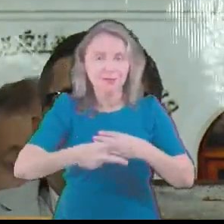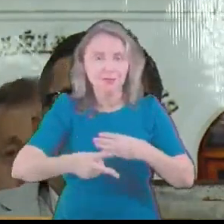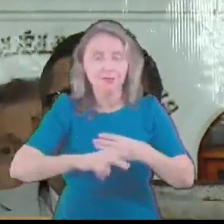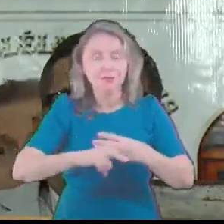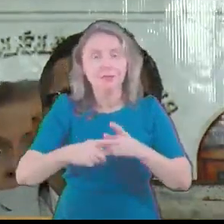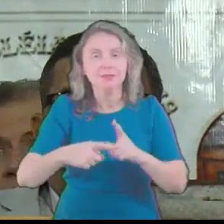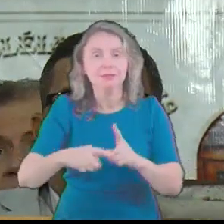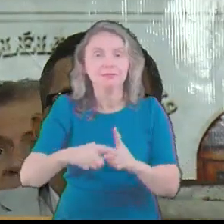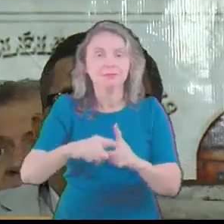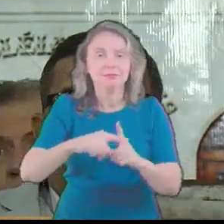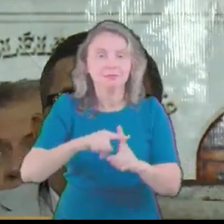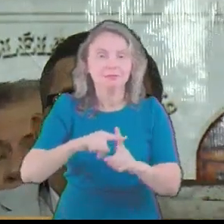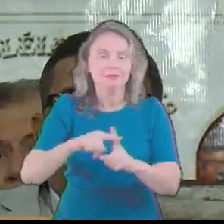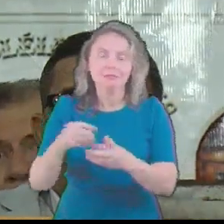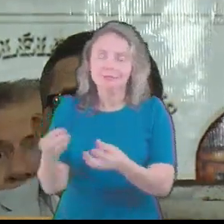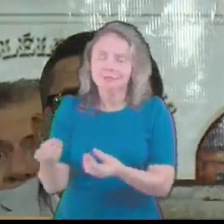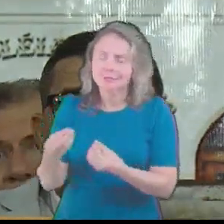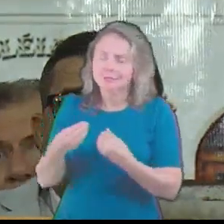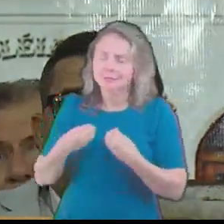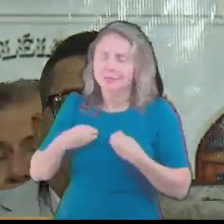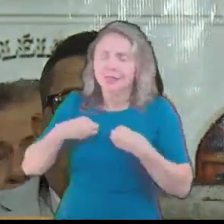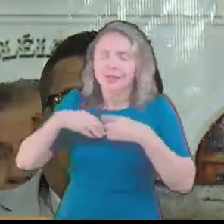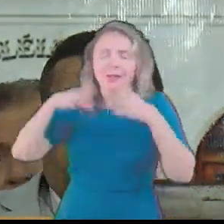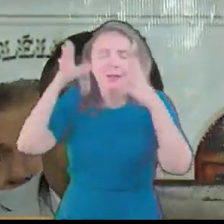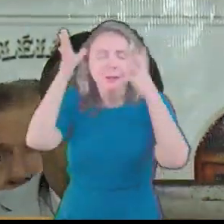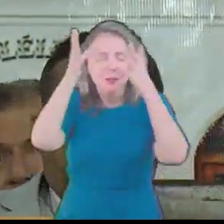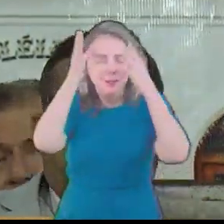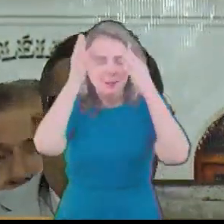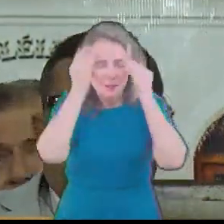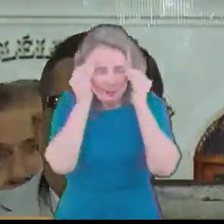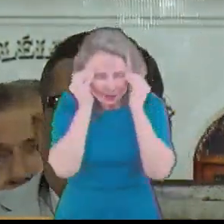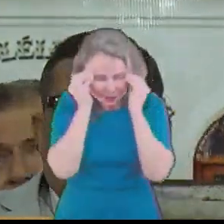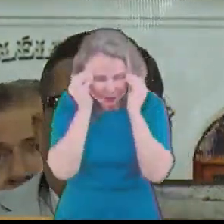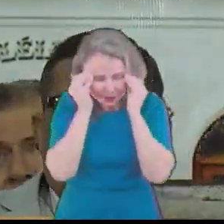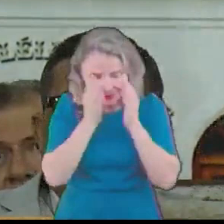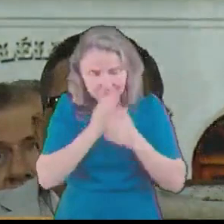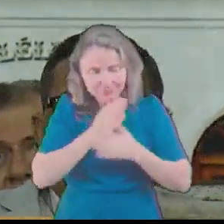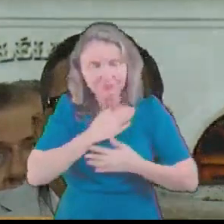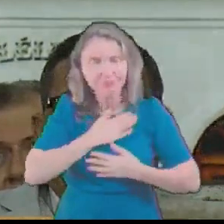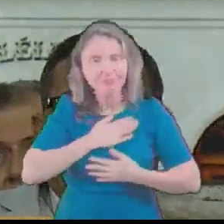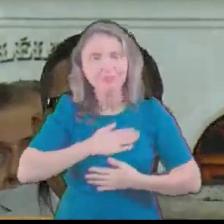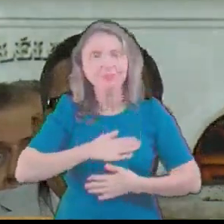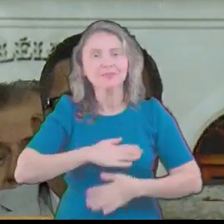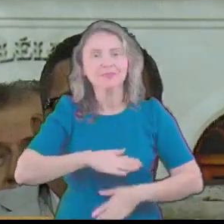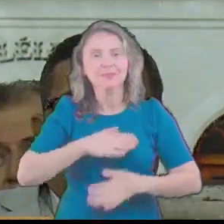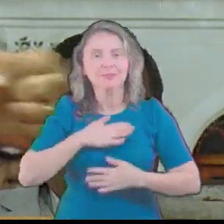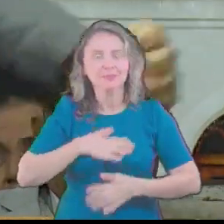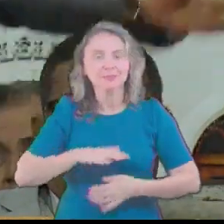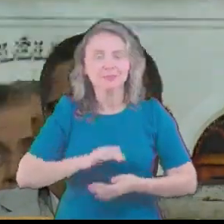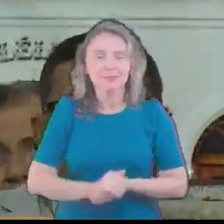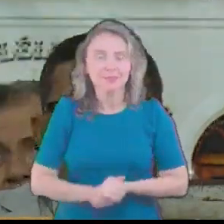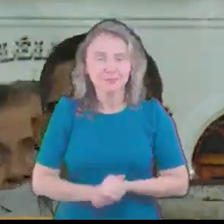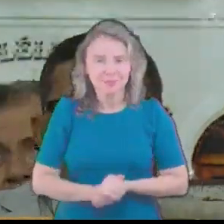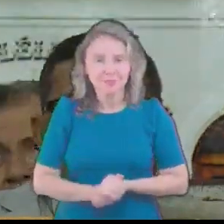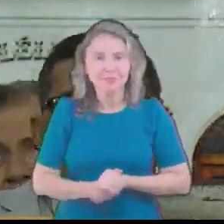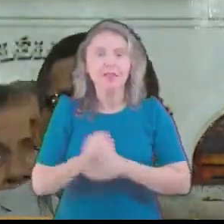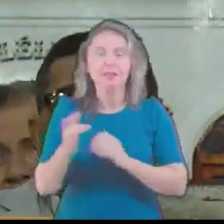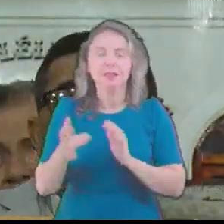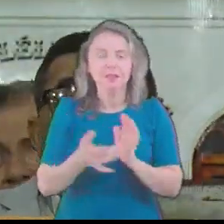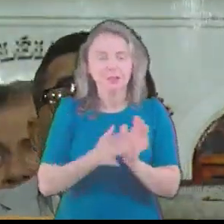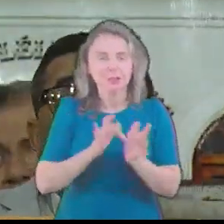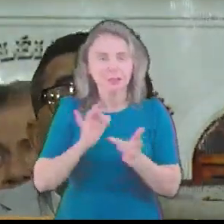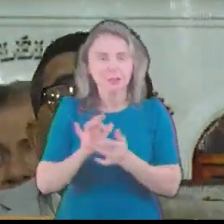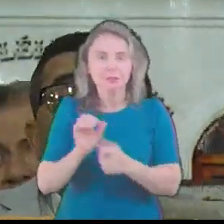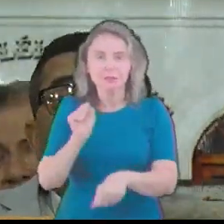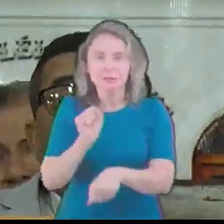refrigério da presença de Jesus na vida dela. O nome dela vai ser contado. Jesus está esperando que você